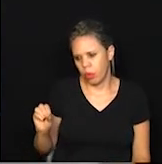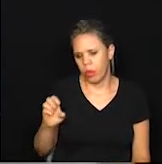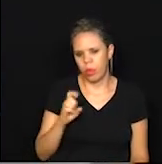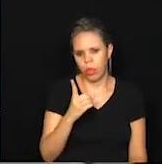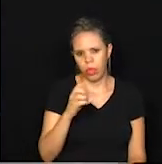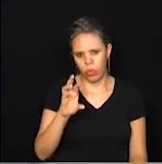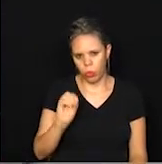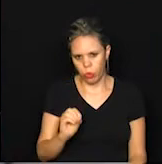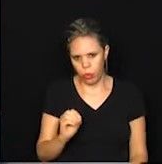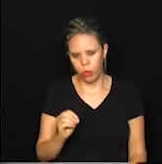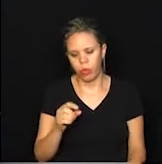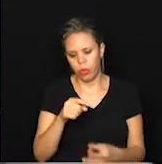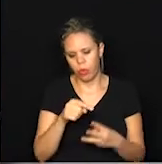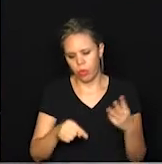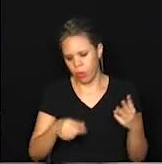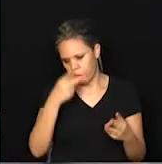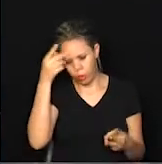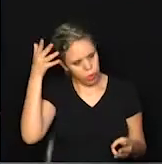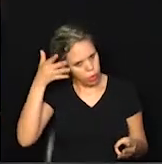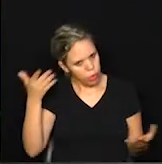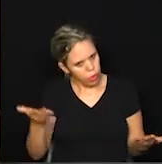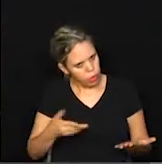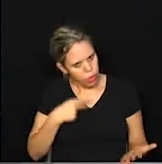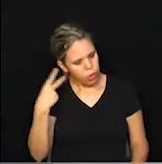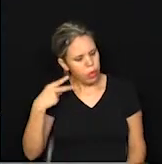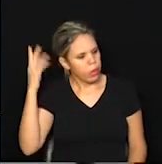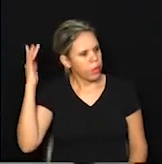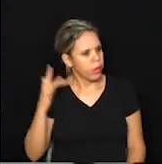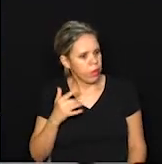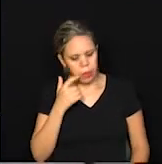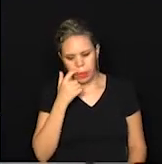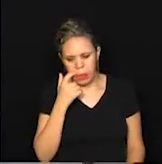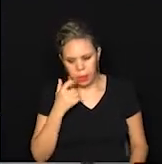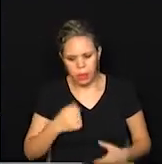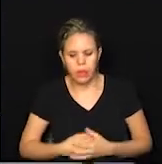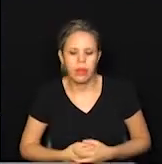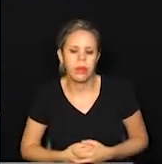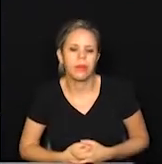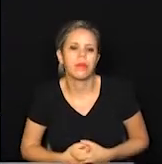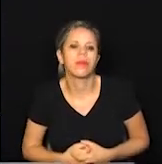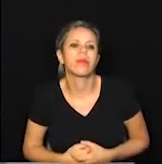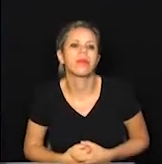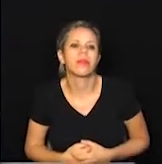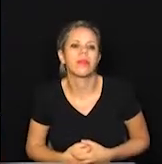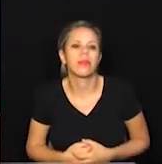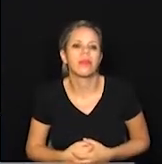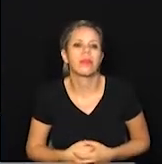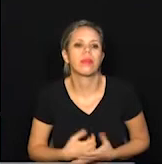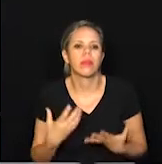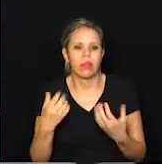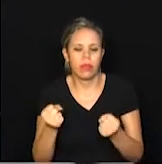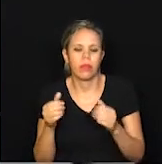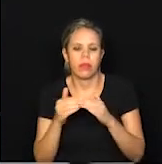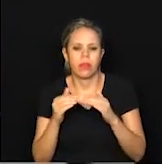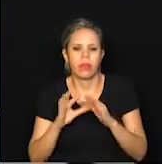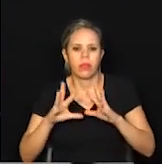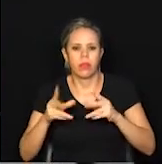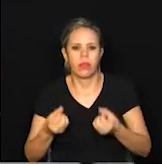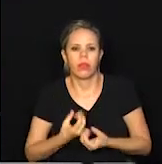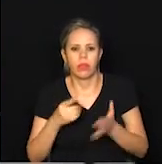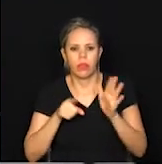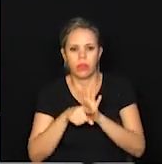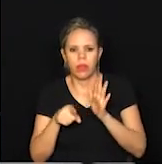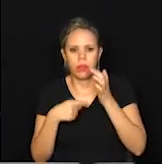Eduardo Antonelli, agora pela vereadora Guida. Então, eu quero primeiro assinar embaixo a essas contribuições que